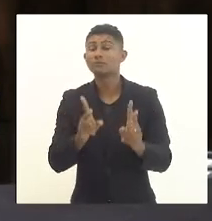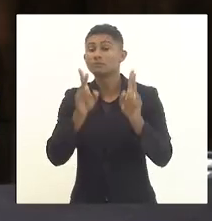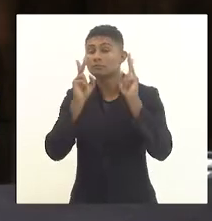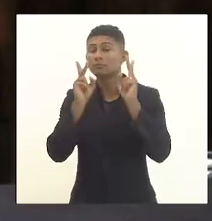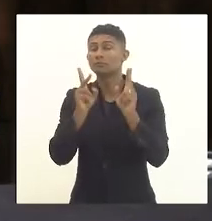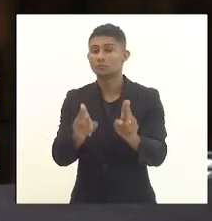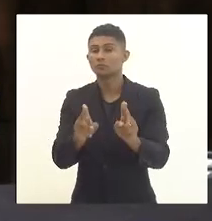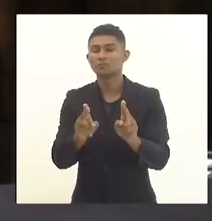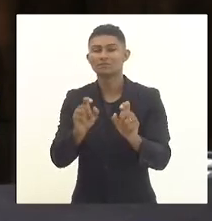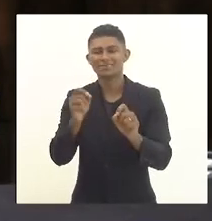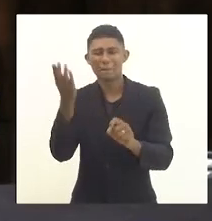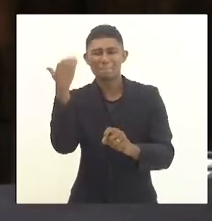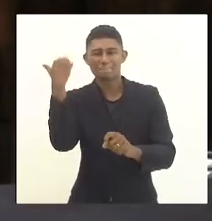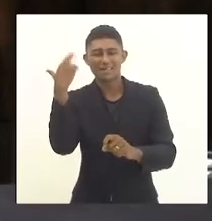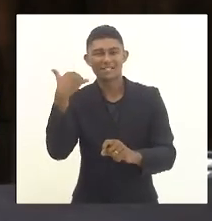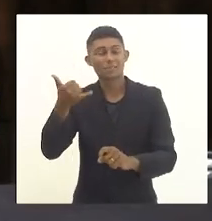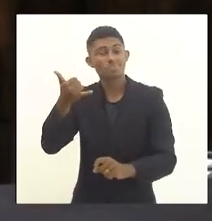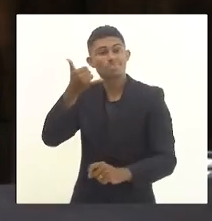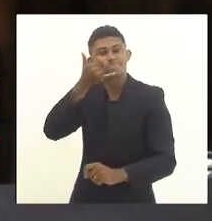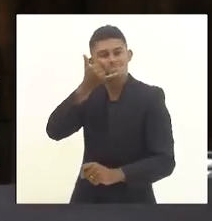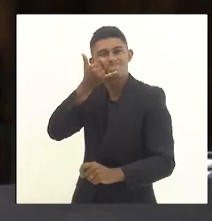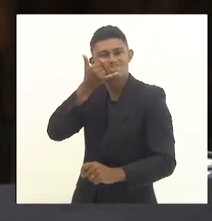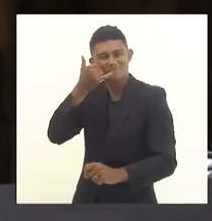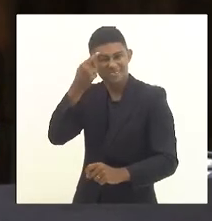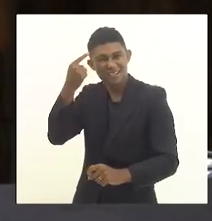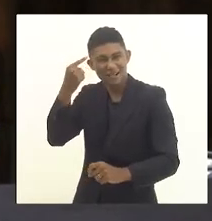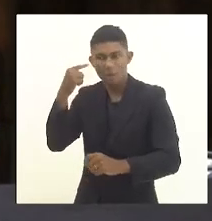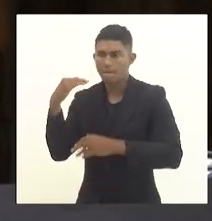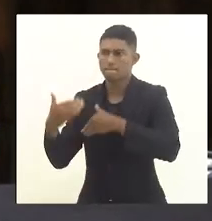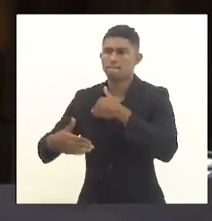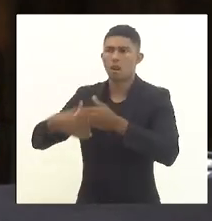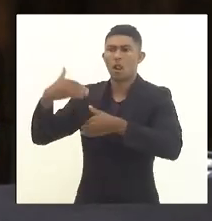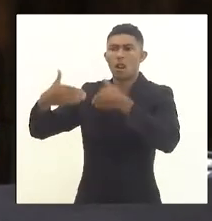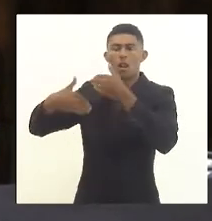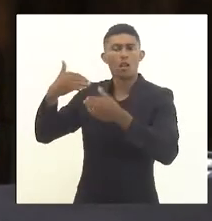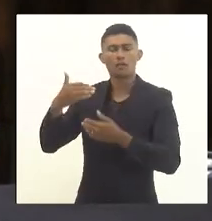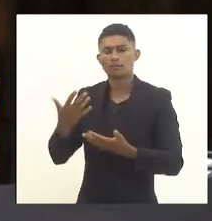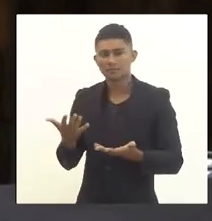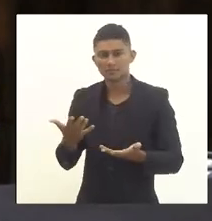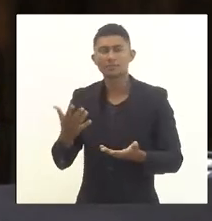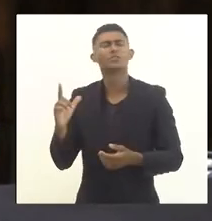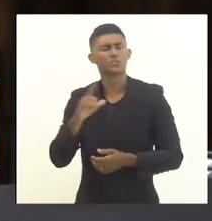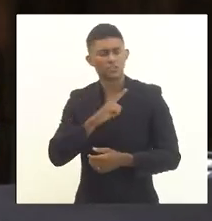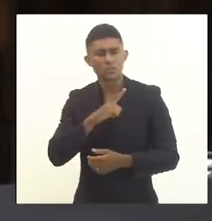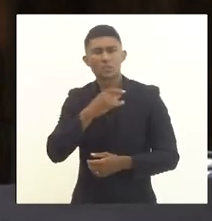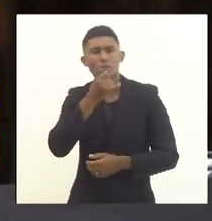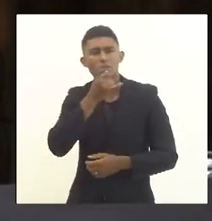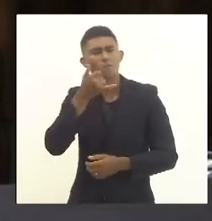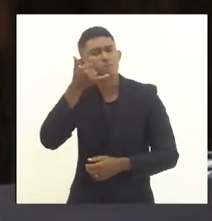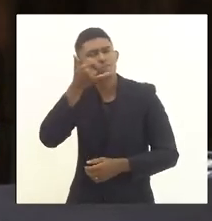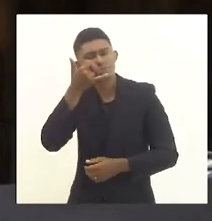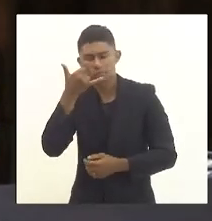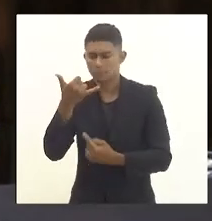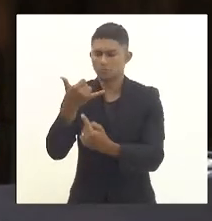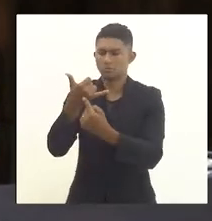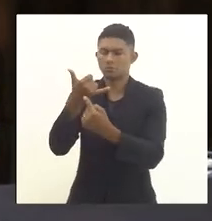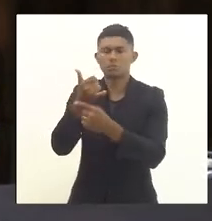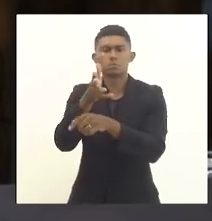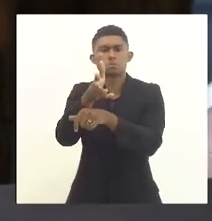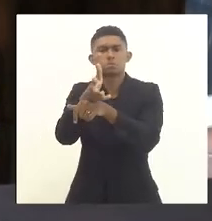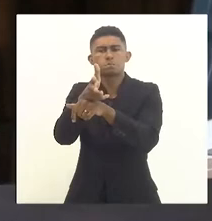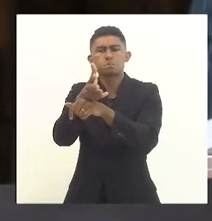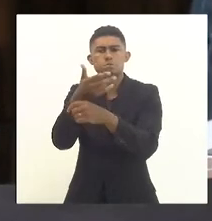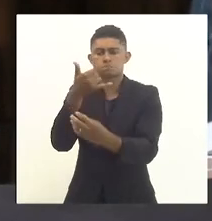a telefonia um tempo atrás dos celulares, por exemplo. Você tinha um aparelho de câmera, um celular